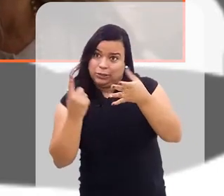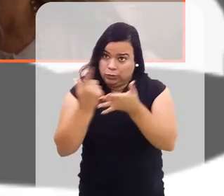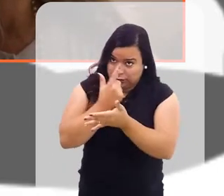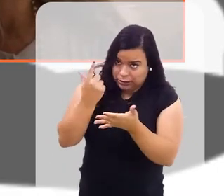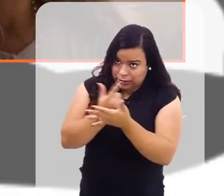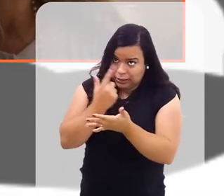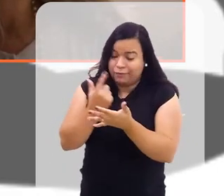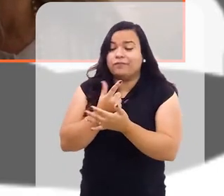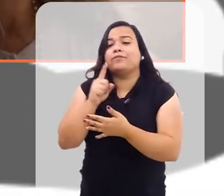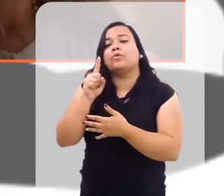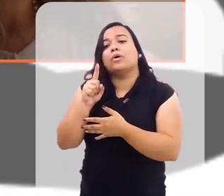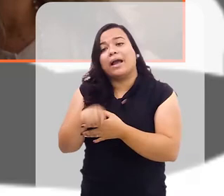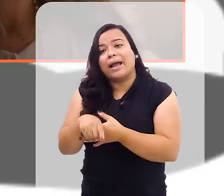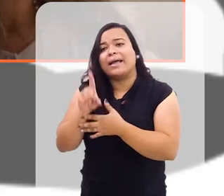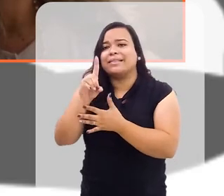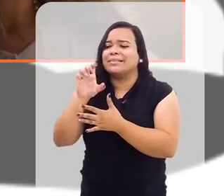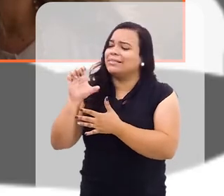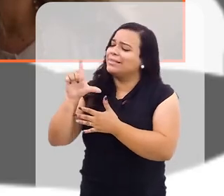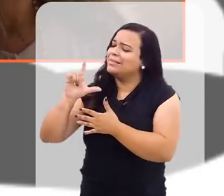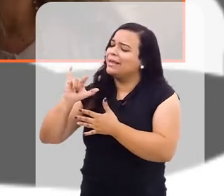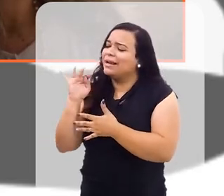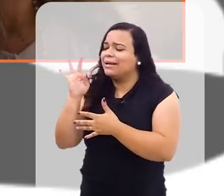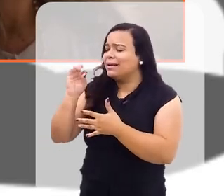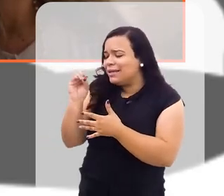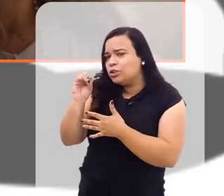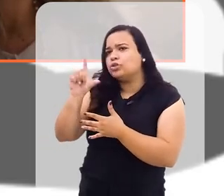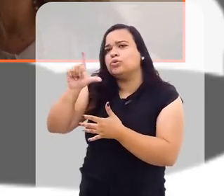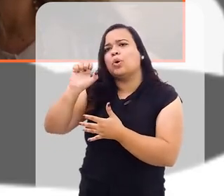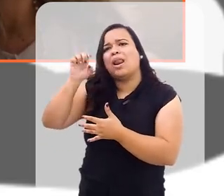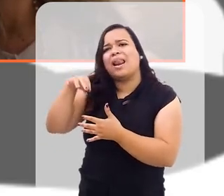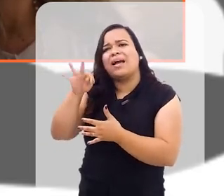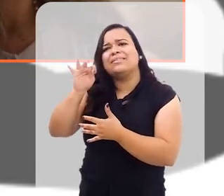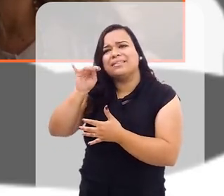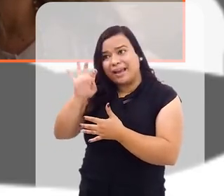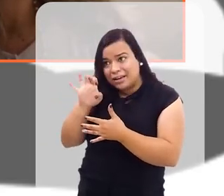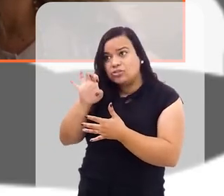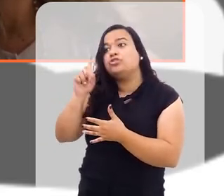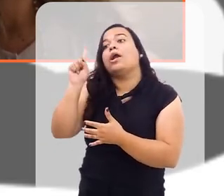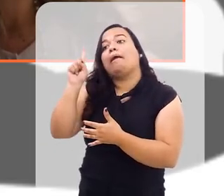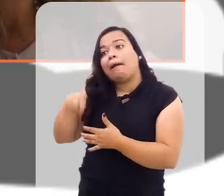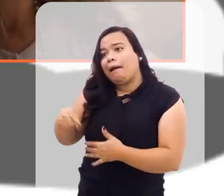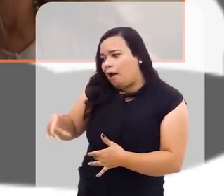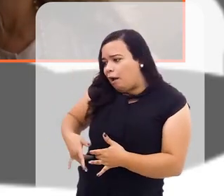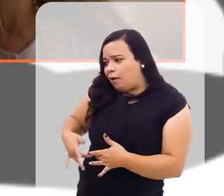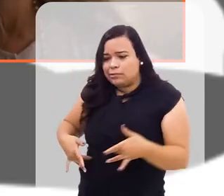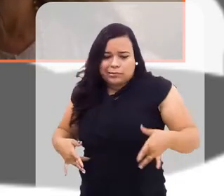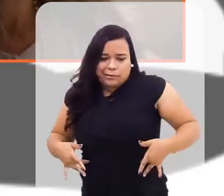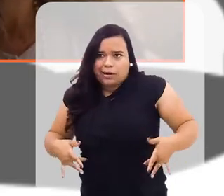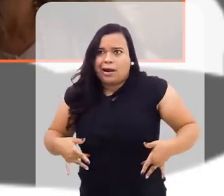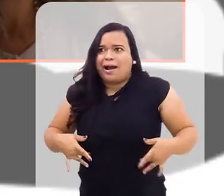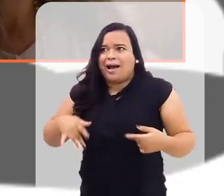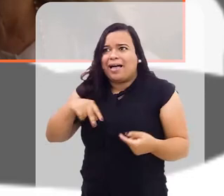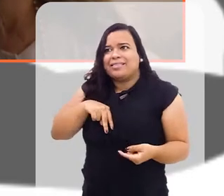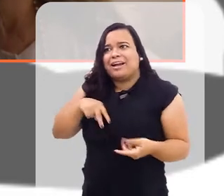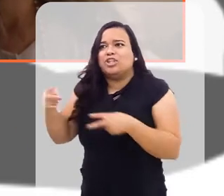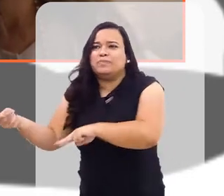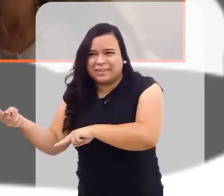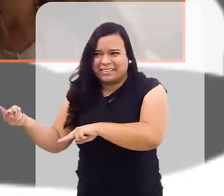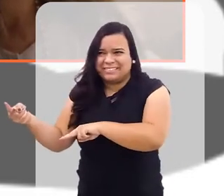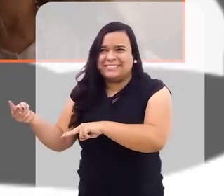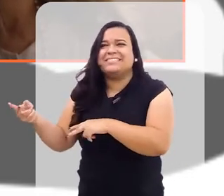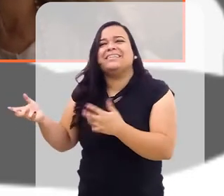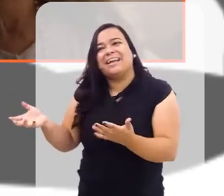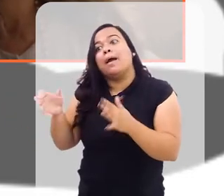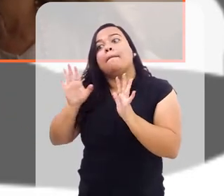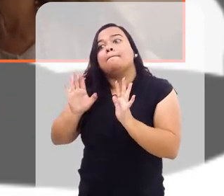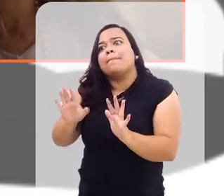né? Delito Latente trata de transplantes de órgãos indevidos e aborda muita questão da ética